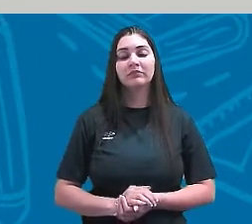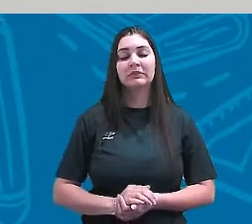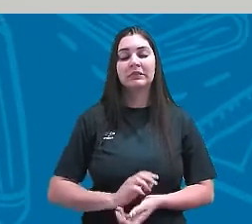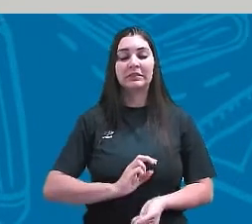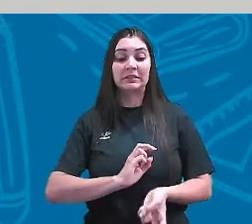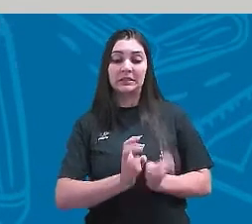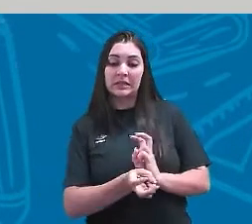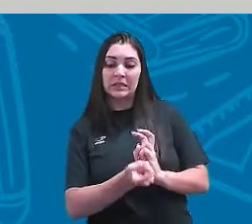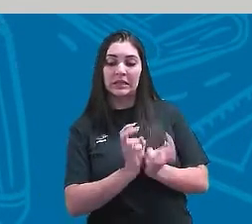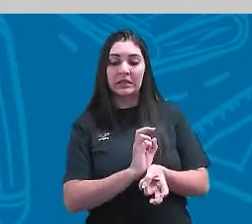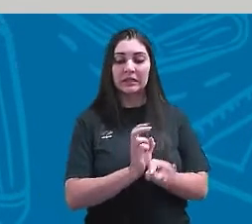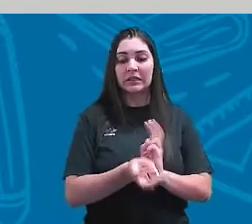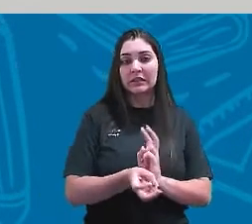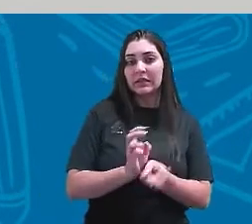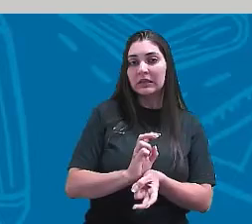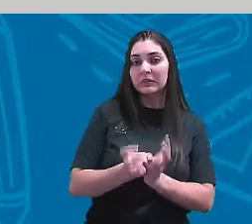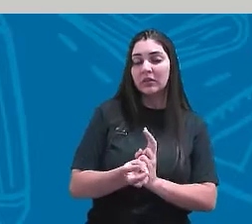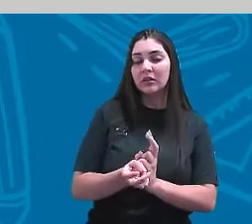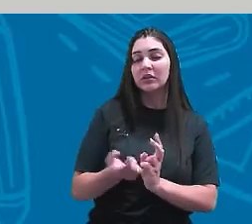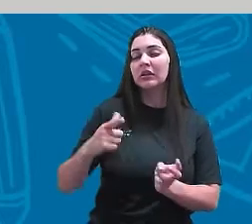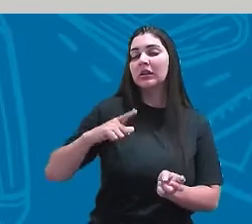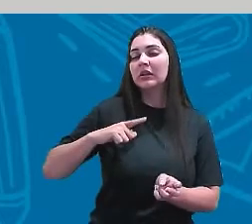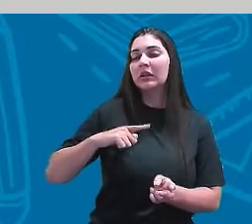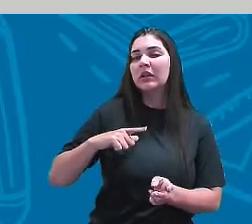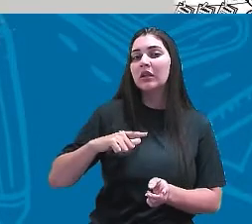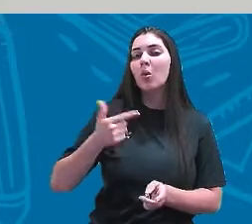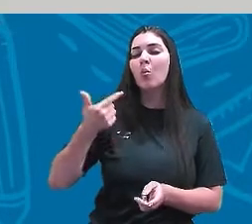capoeira, gente, não só a capoeira, mas outras danças.